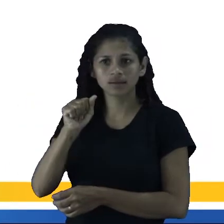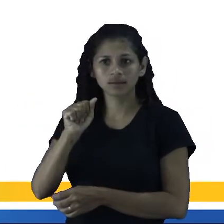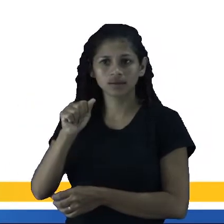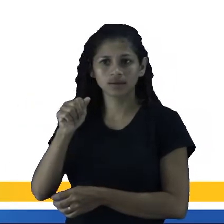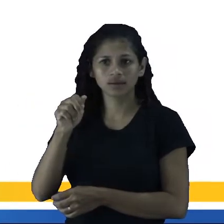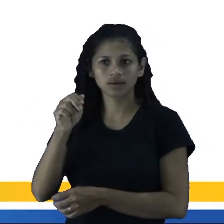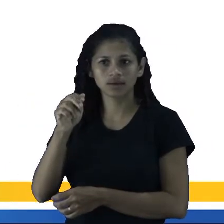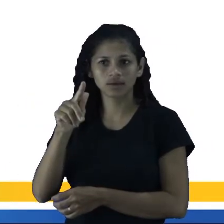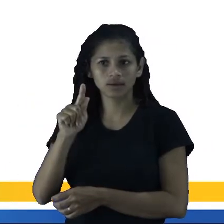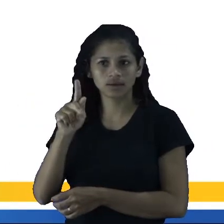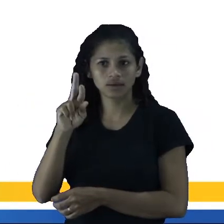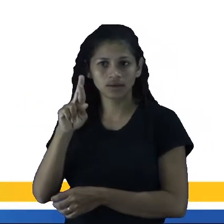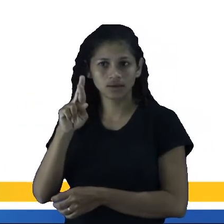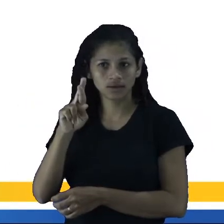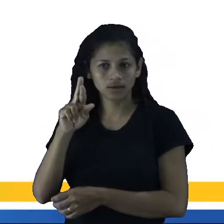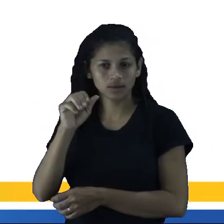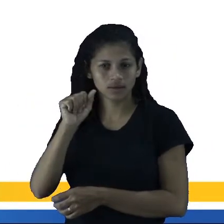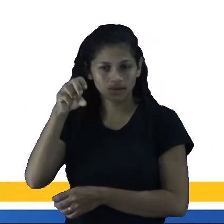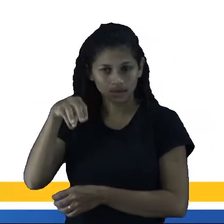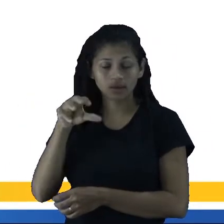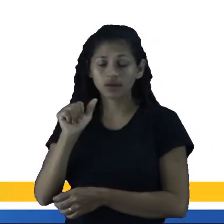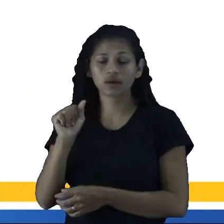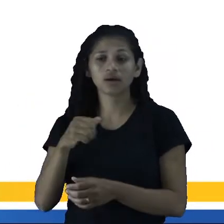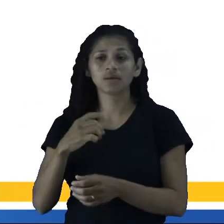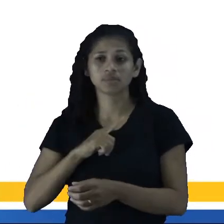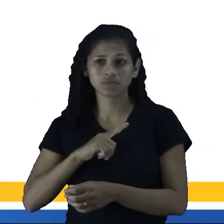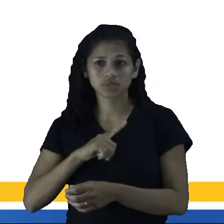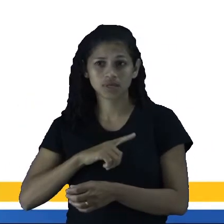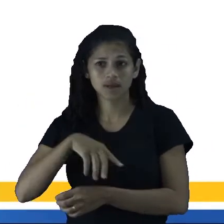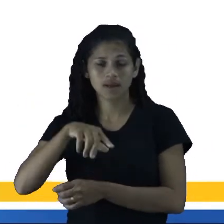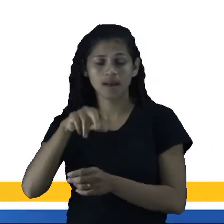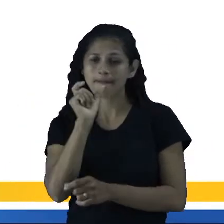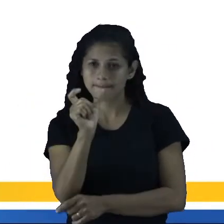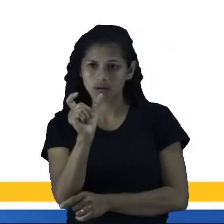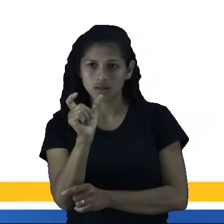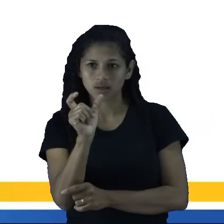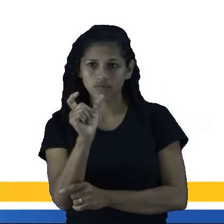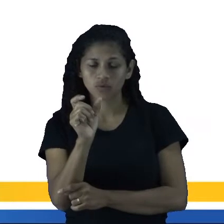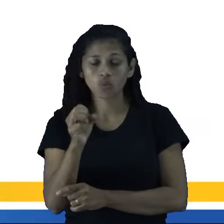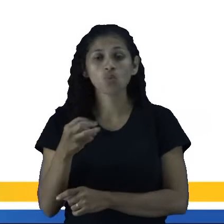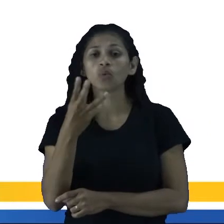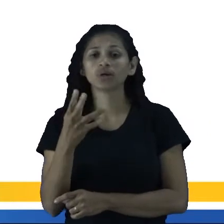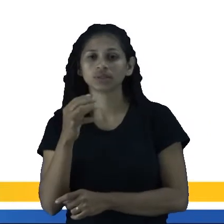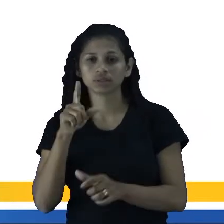As letras não se repetem, é um caso de permutação. Pessoal, quantas letras tem aqui?